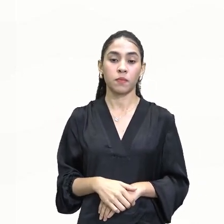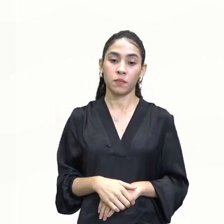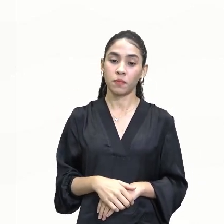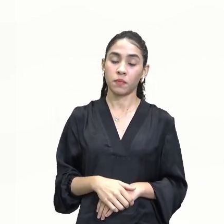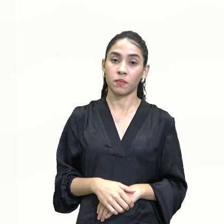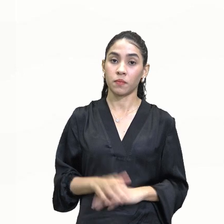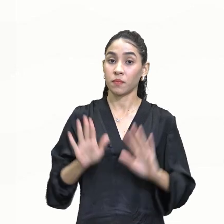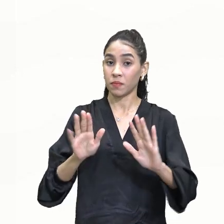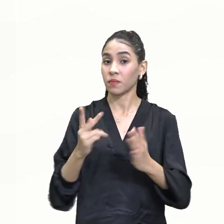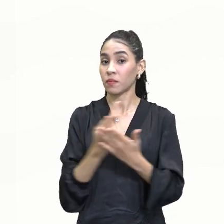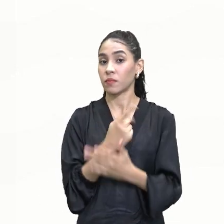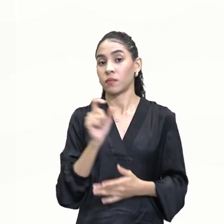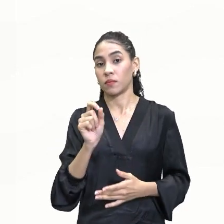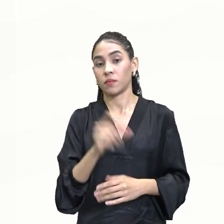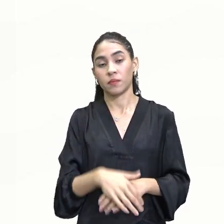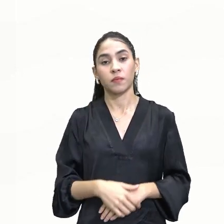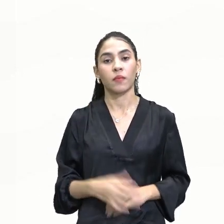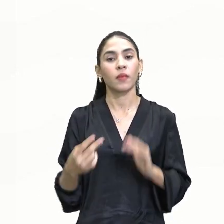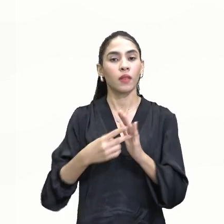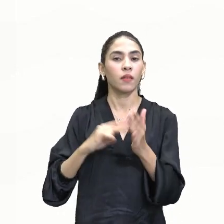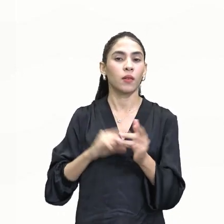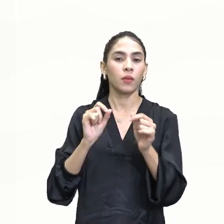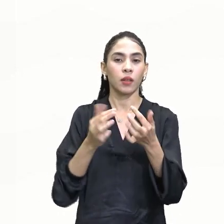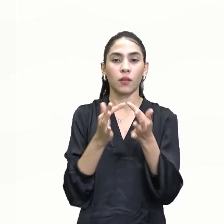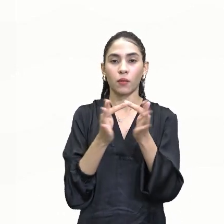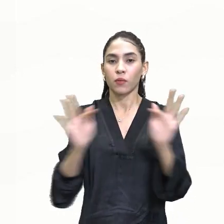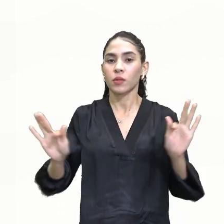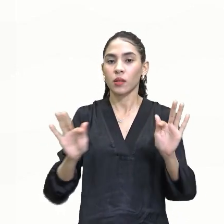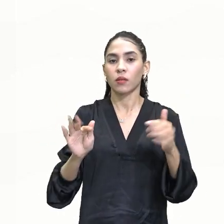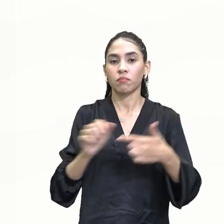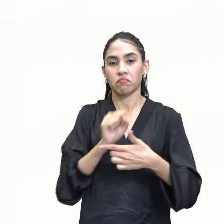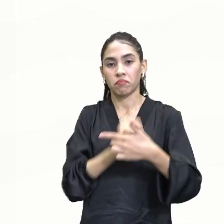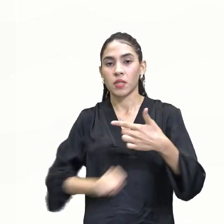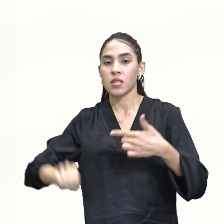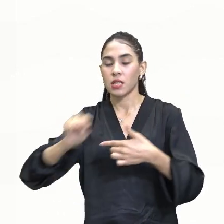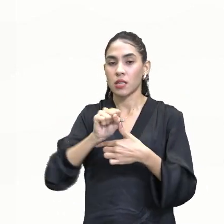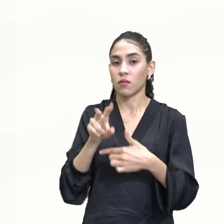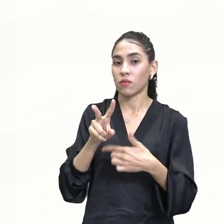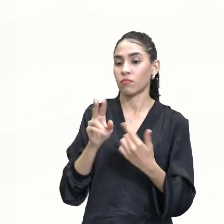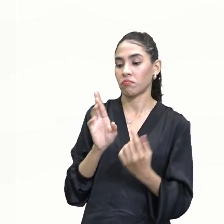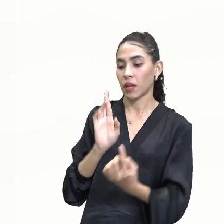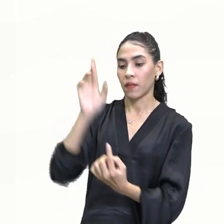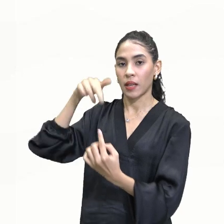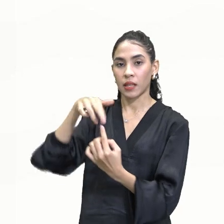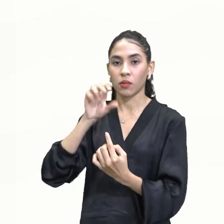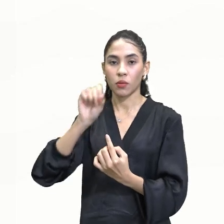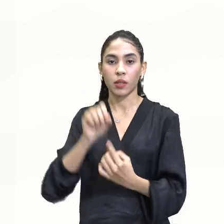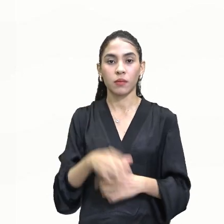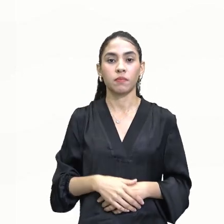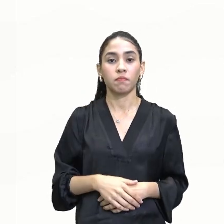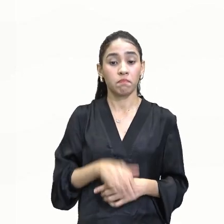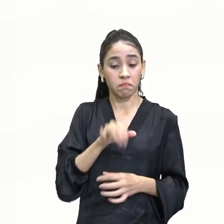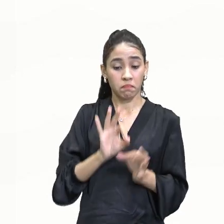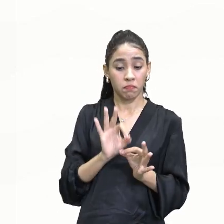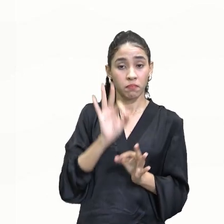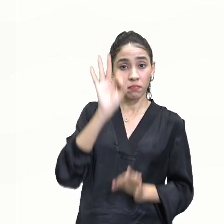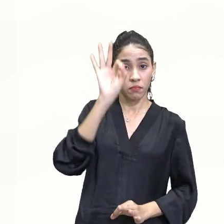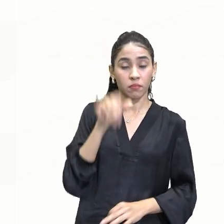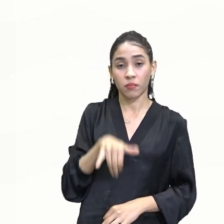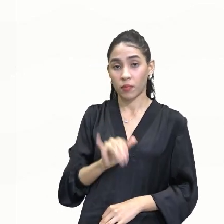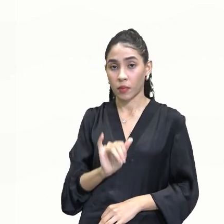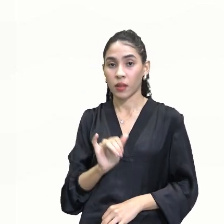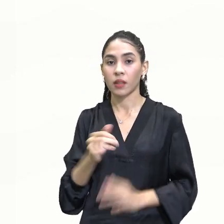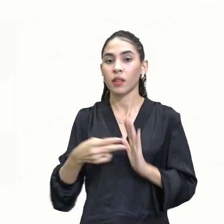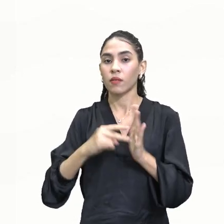que acontece? Isso significa, já que a função seno aí está se referindo, não é, ao eixo y, isso significa